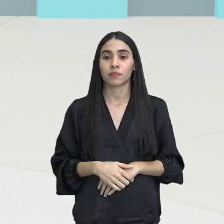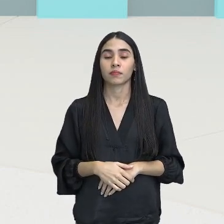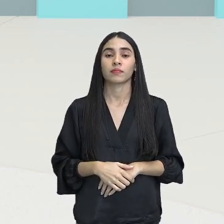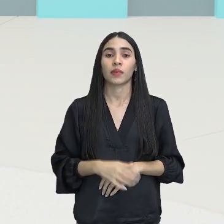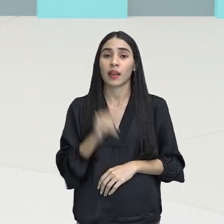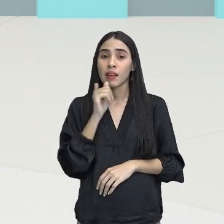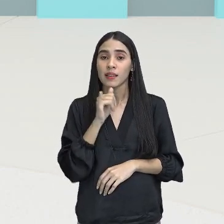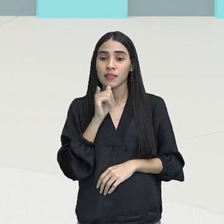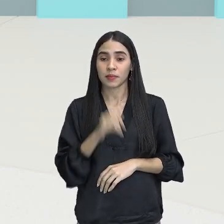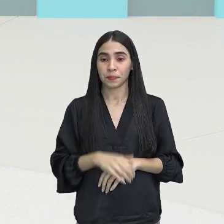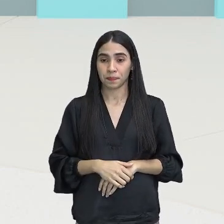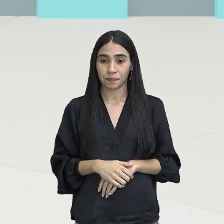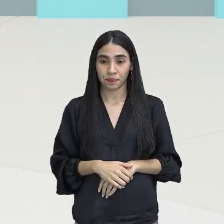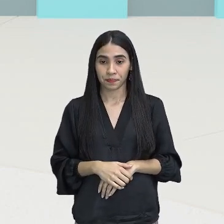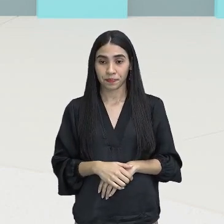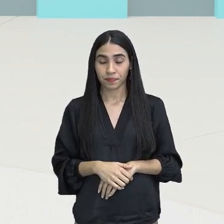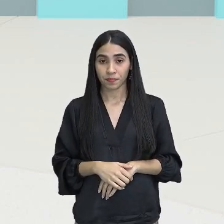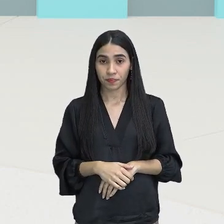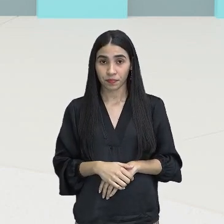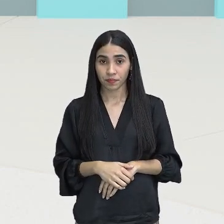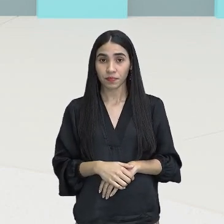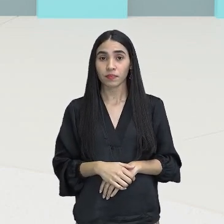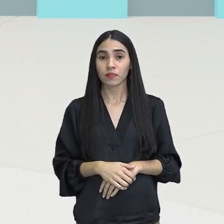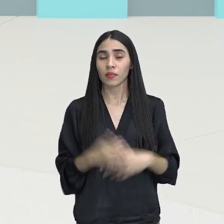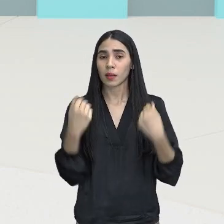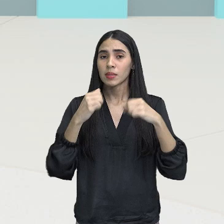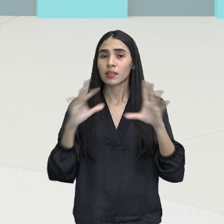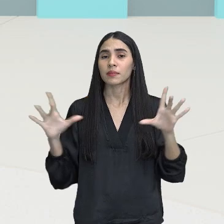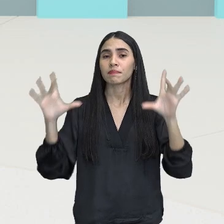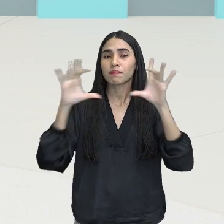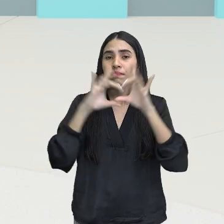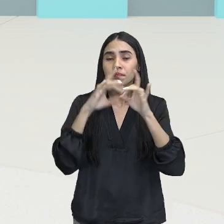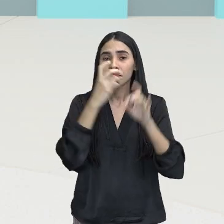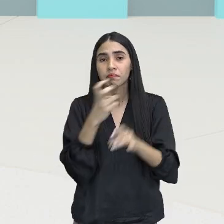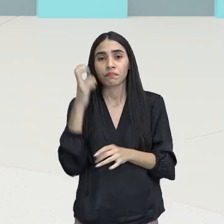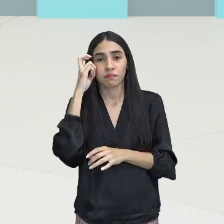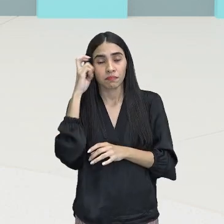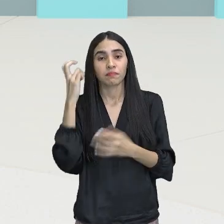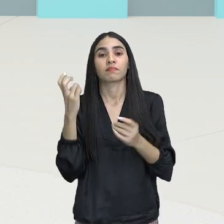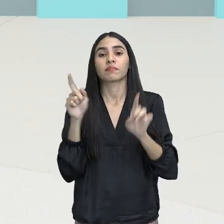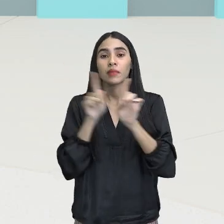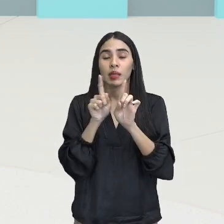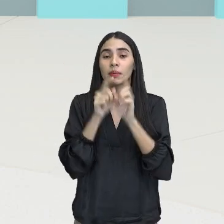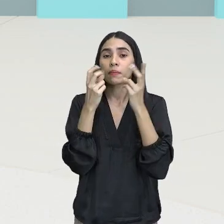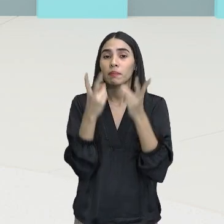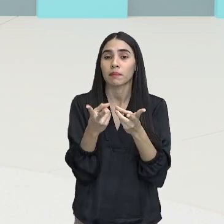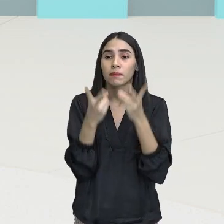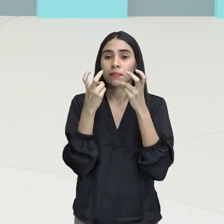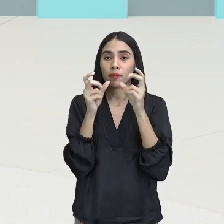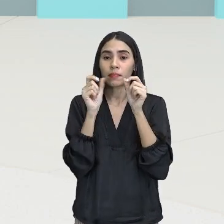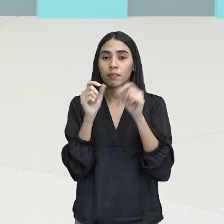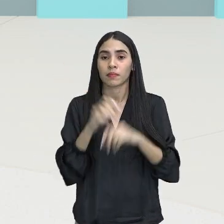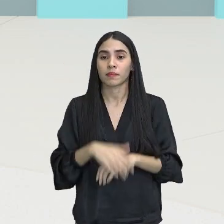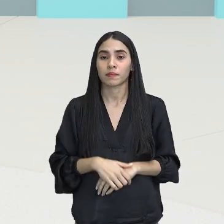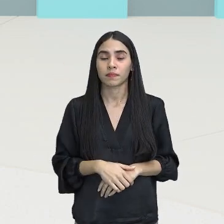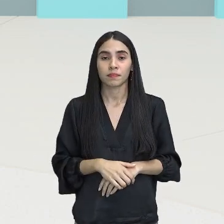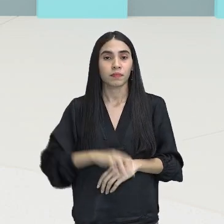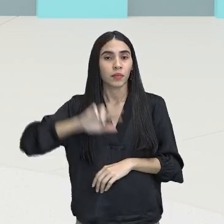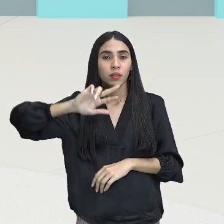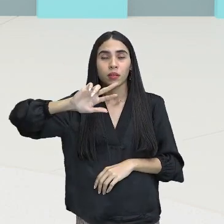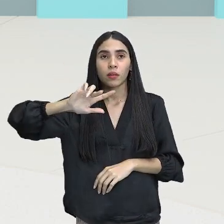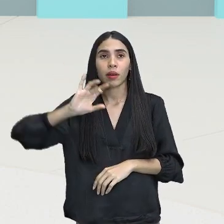a questão de ter essa conexão cultural, também percebemos que não